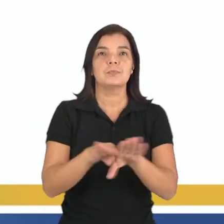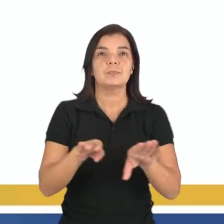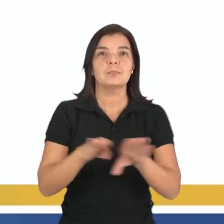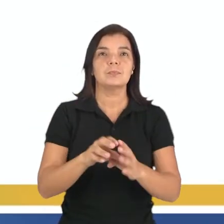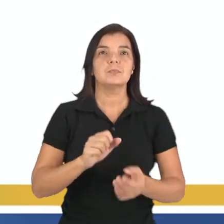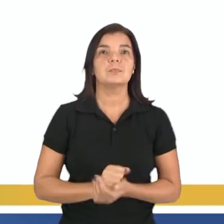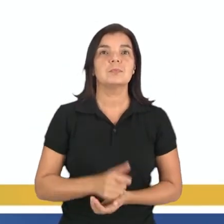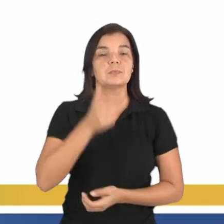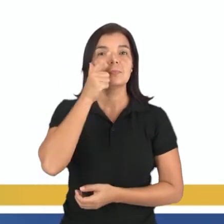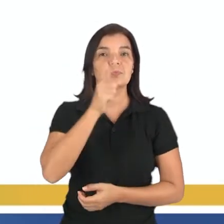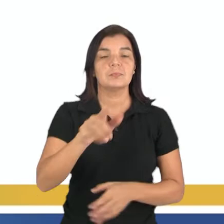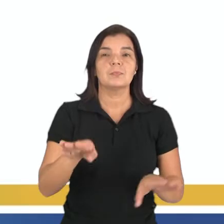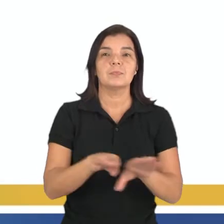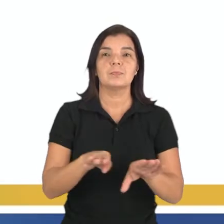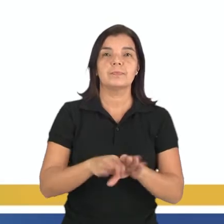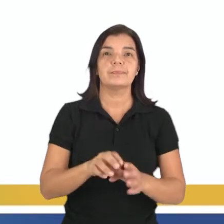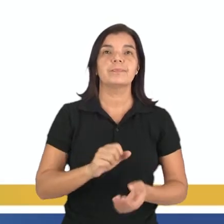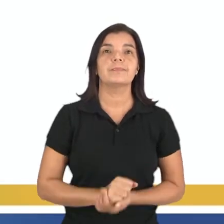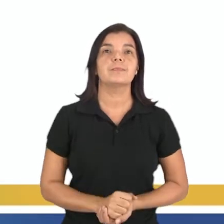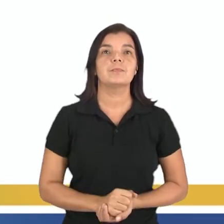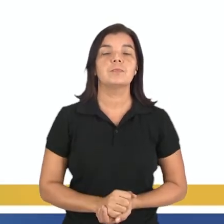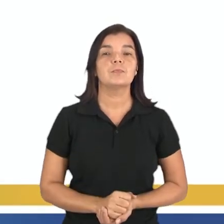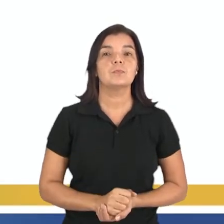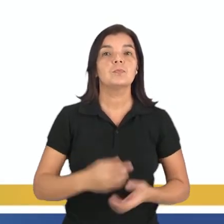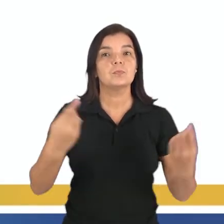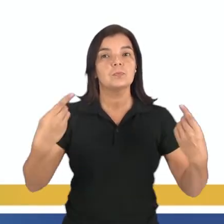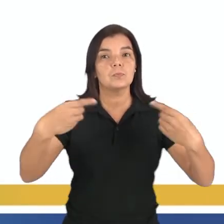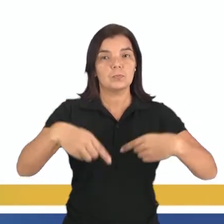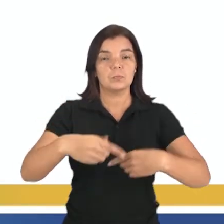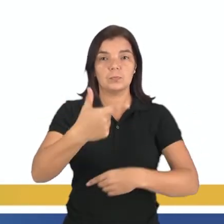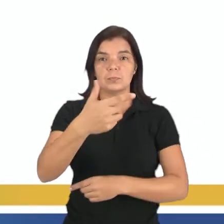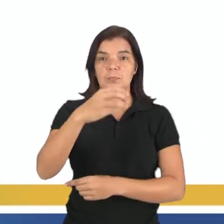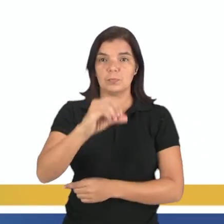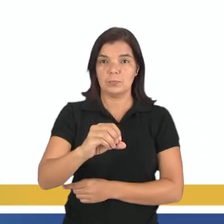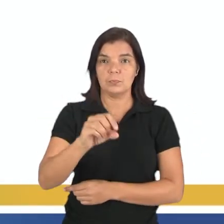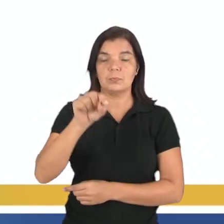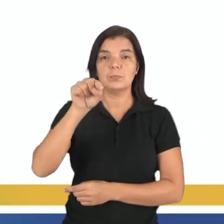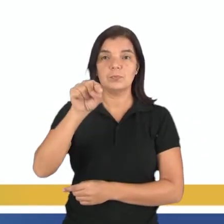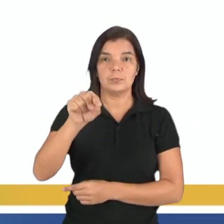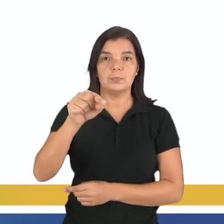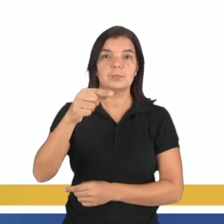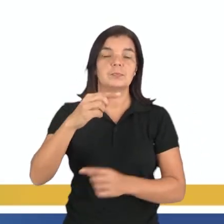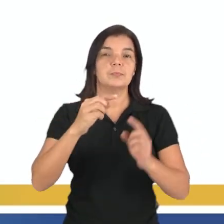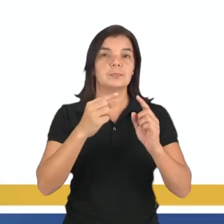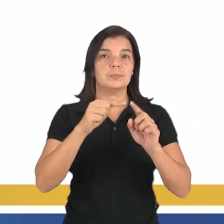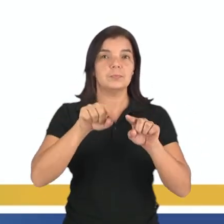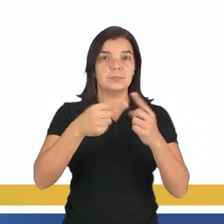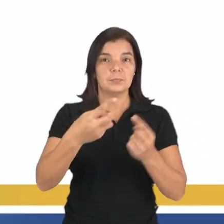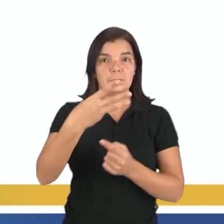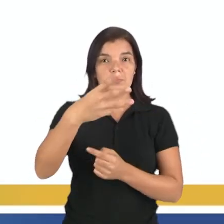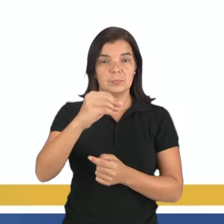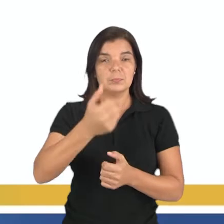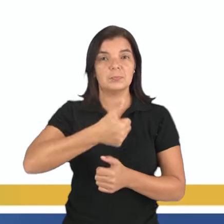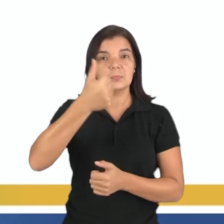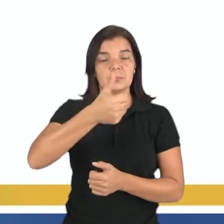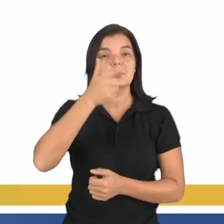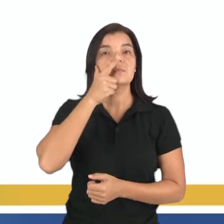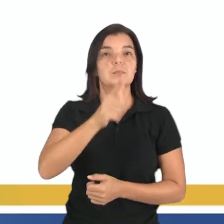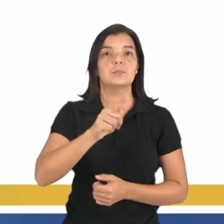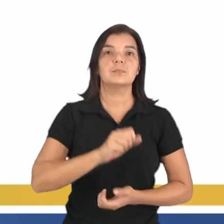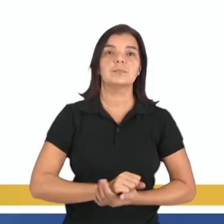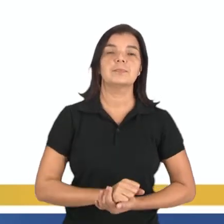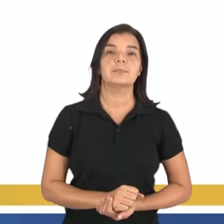primeiro ganha o set. Quando o jogo está empatado em 29 pontos cada, a pessoa que marcar 30 primeiro ganha.